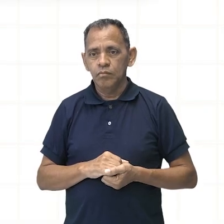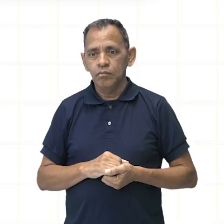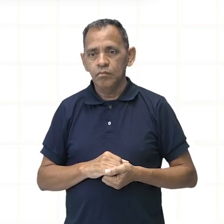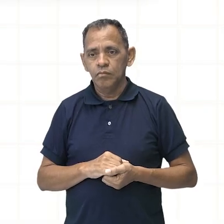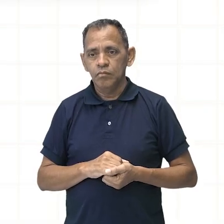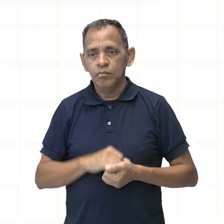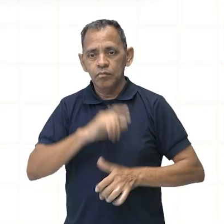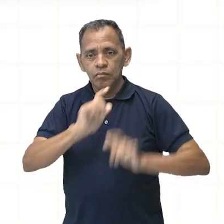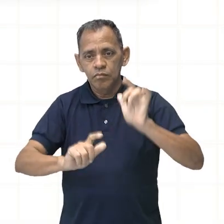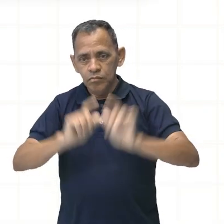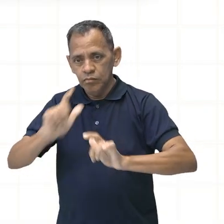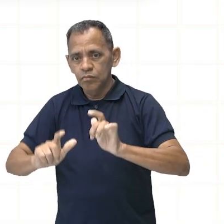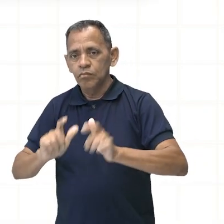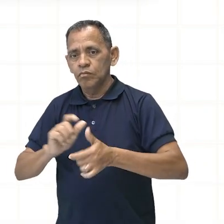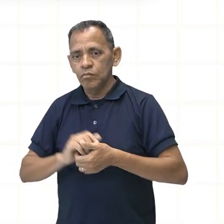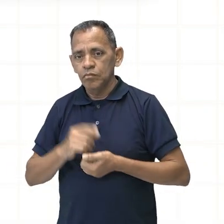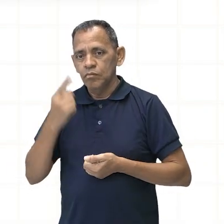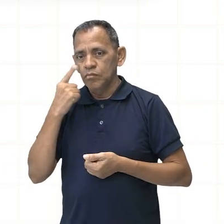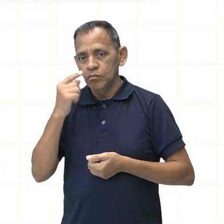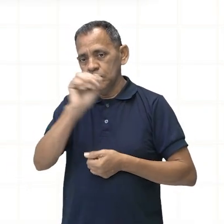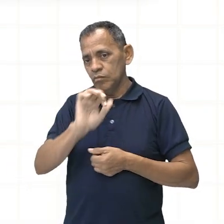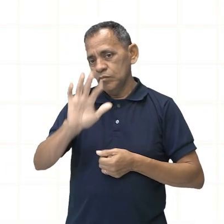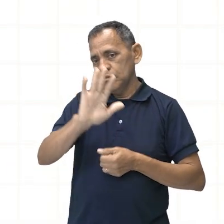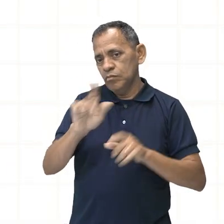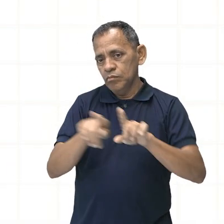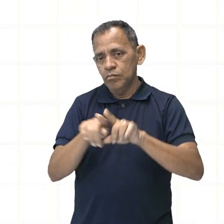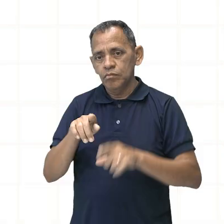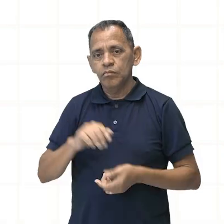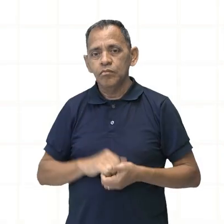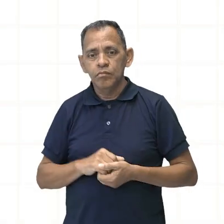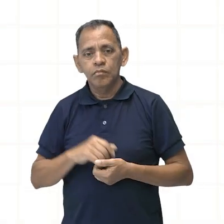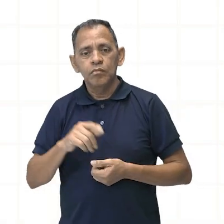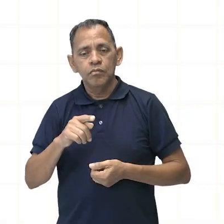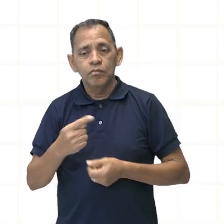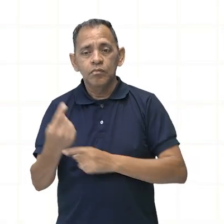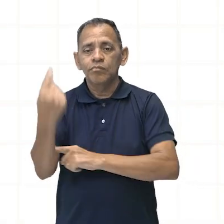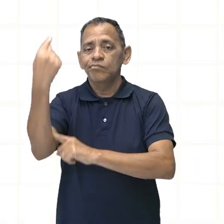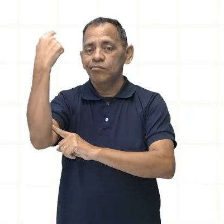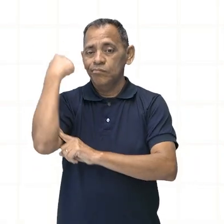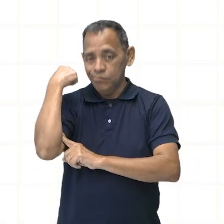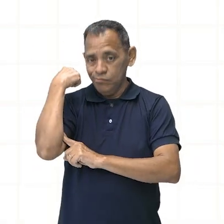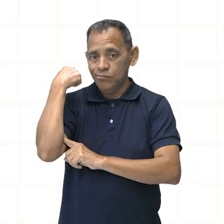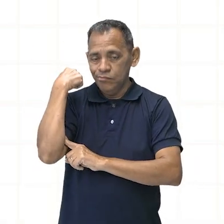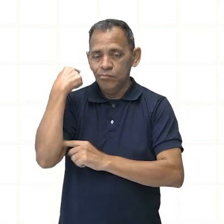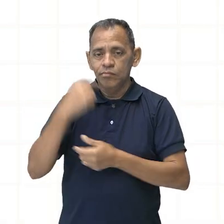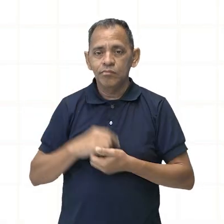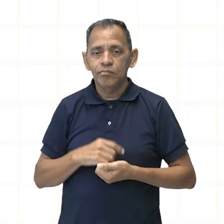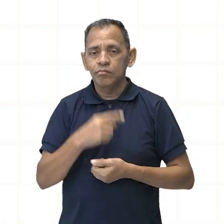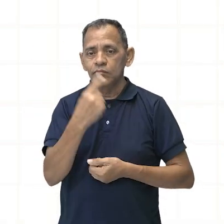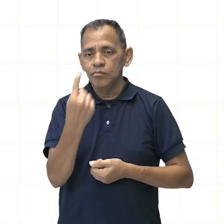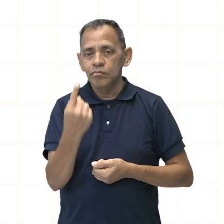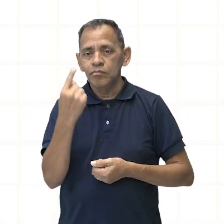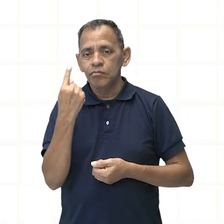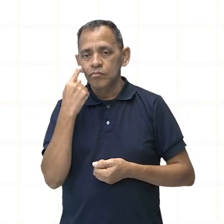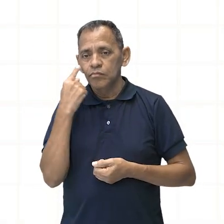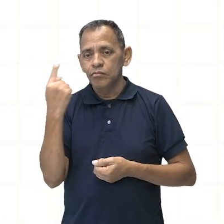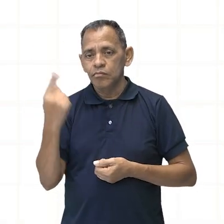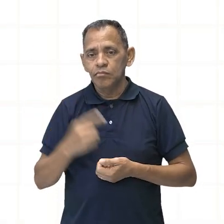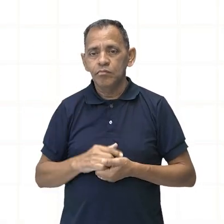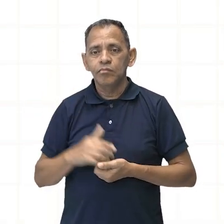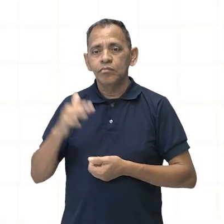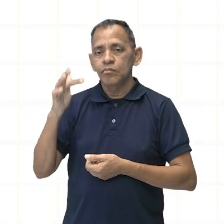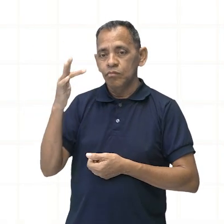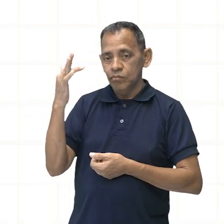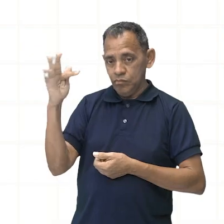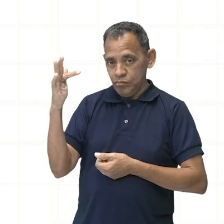a civilização chinesa, de uma forma geral, ela é considerada uma das mais antigas, né, civilizações que a gente tem no mundo. Filosofias